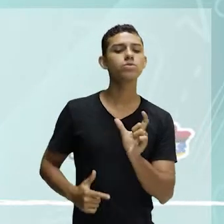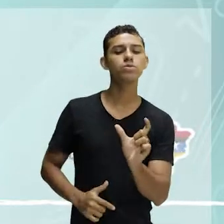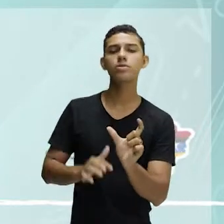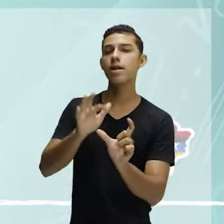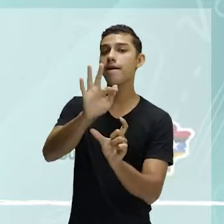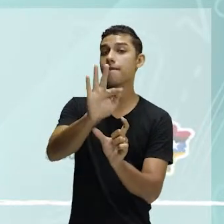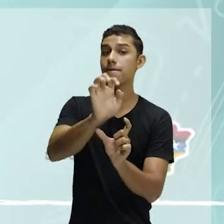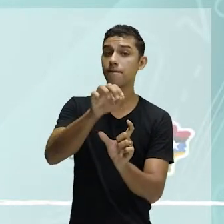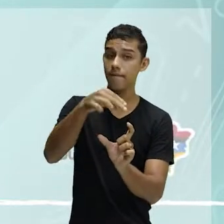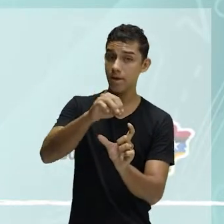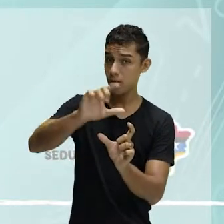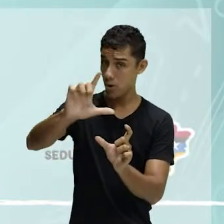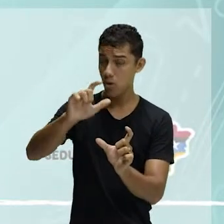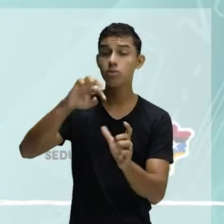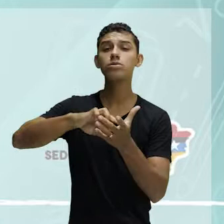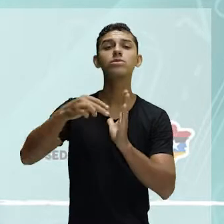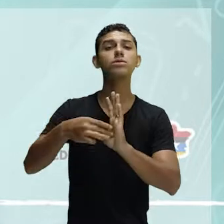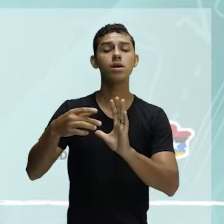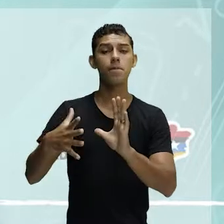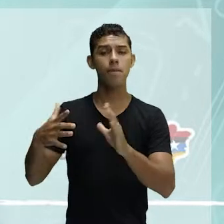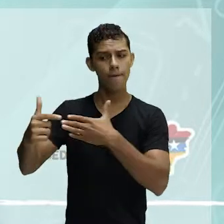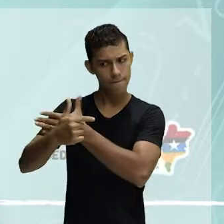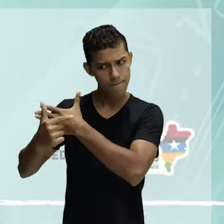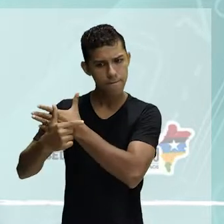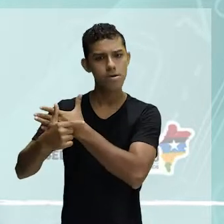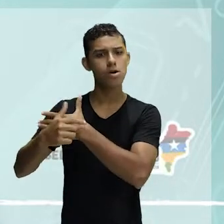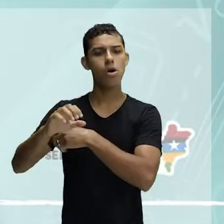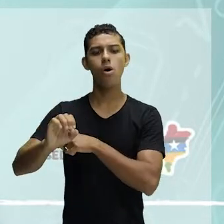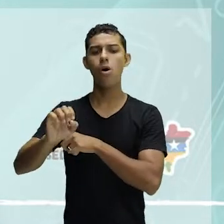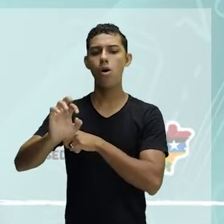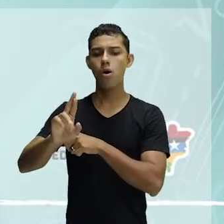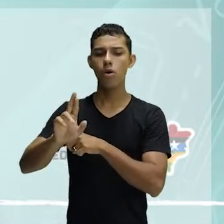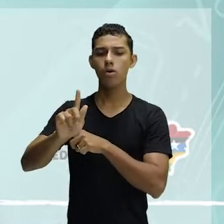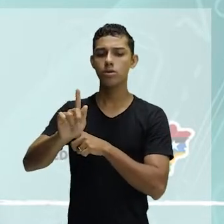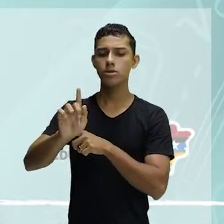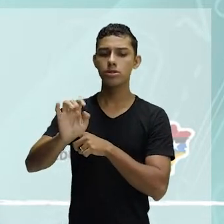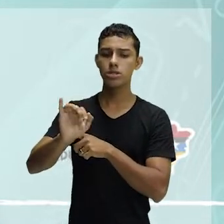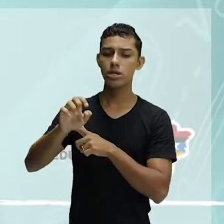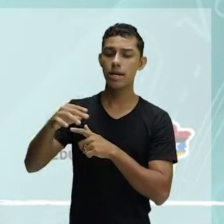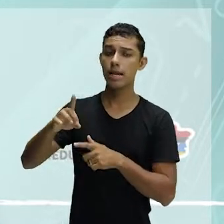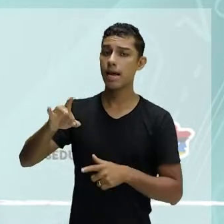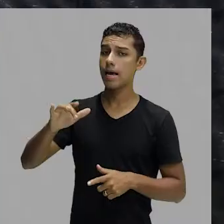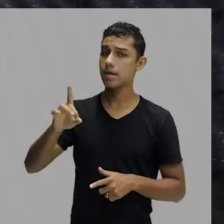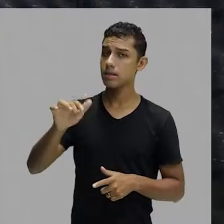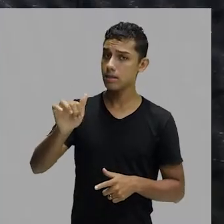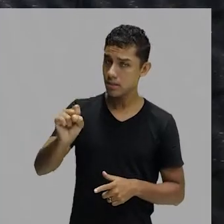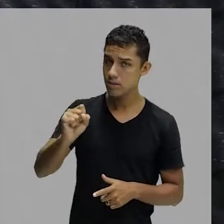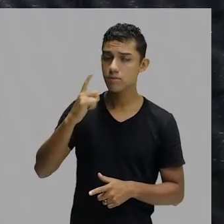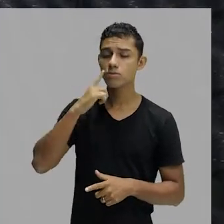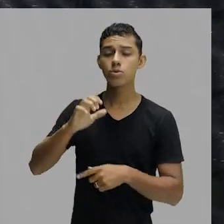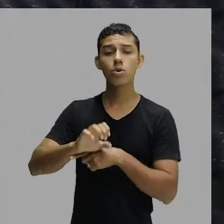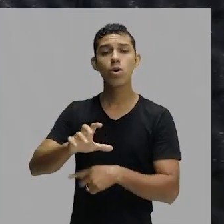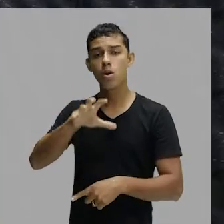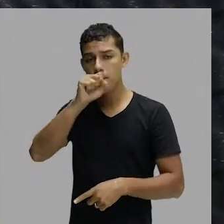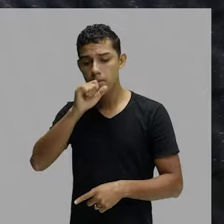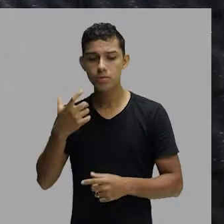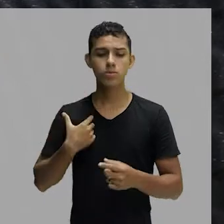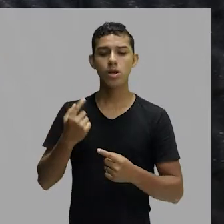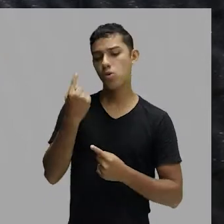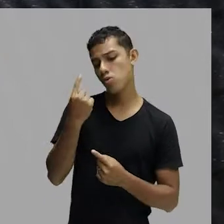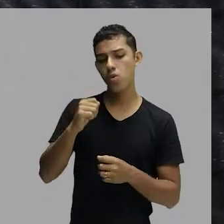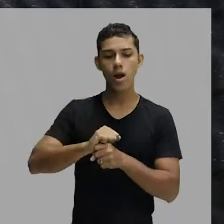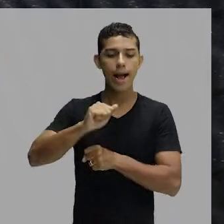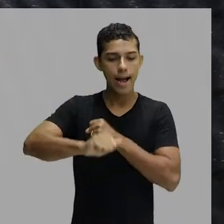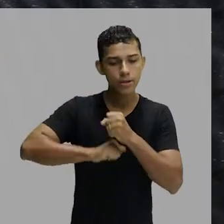Lembrando que fenol é uma função oxigenada. E as funções oxigenadas são aquelas funções que apresentam pelo menos um átomo